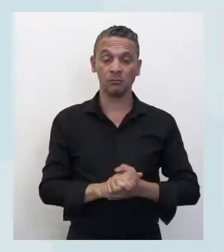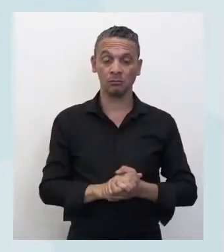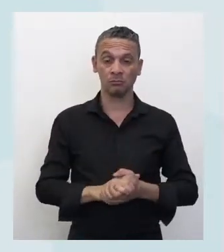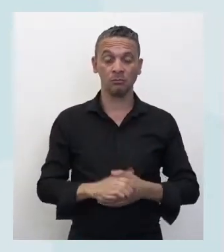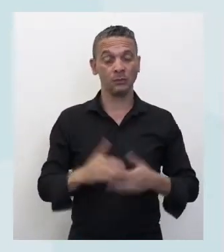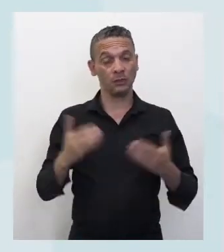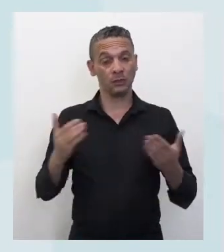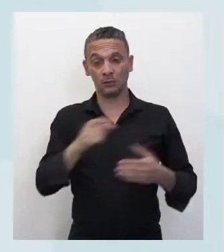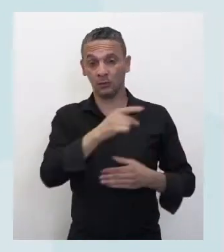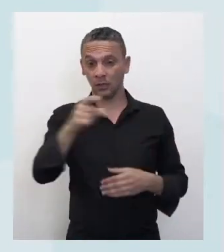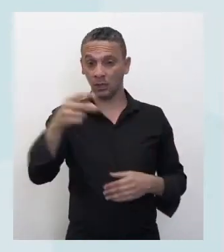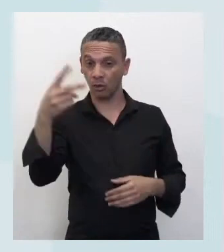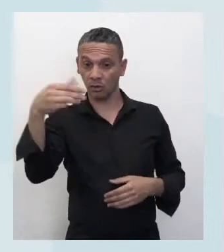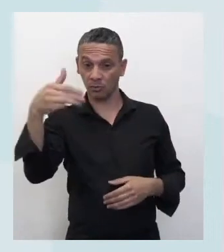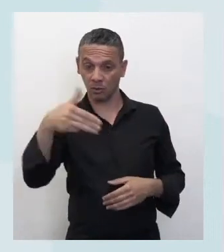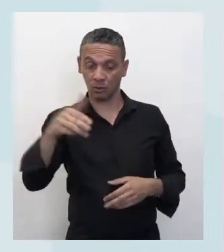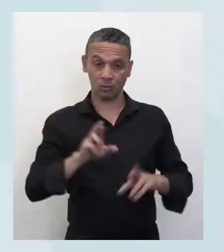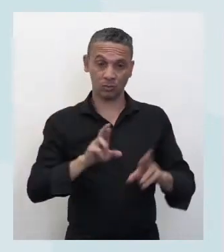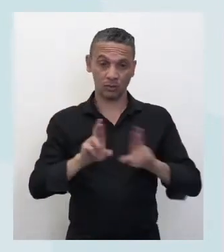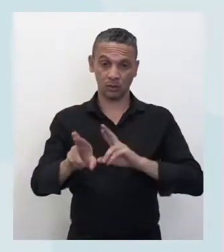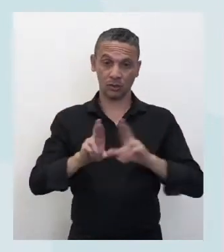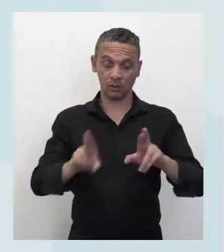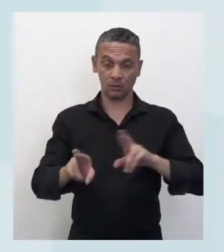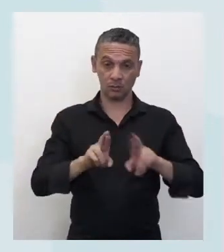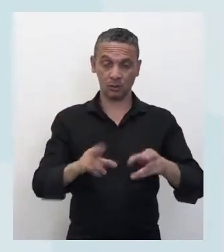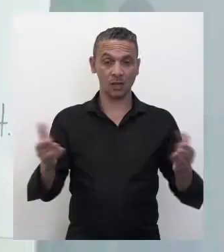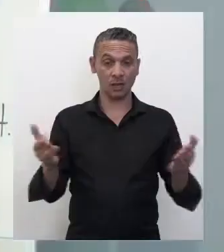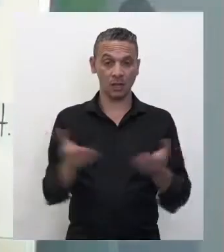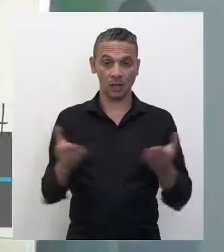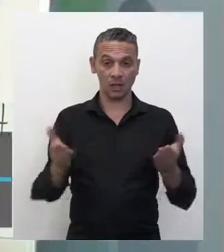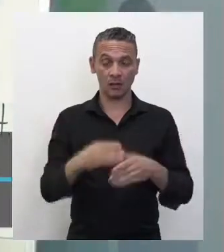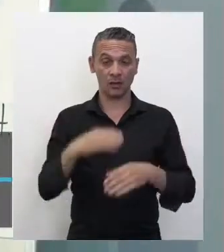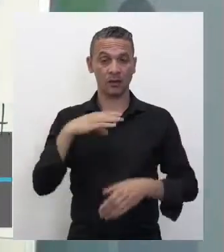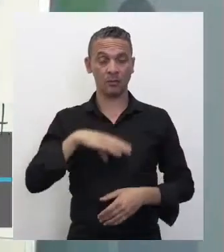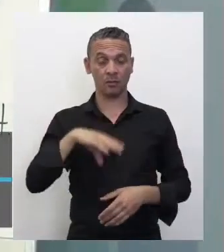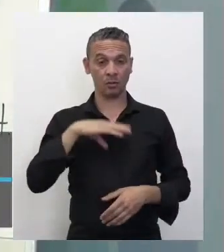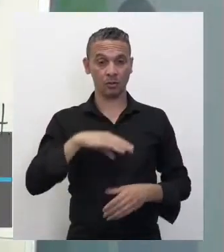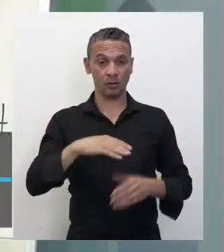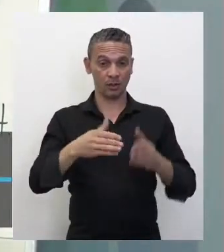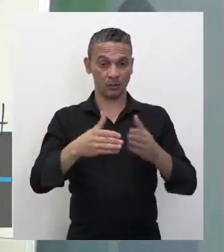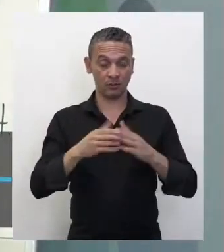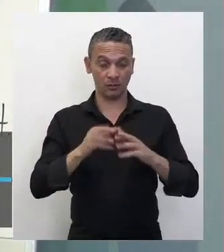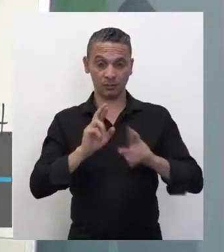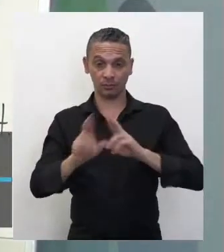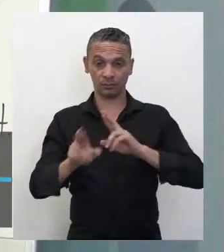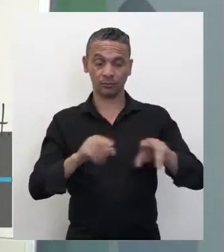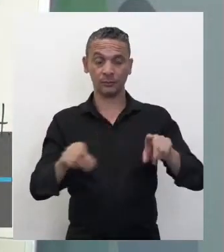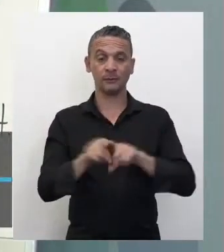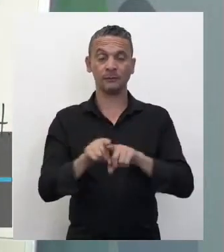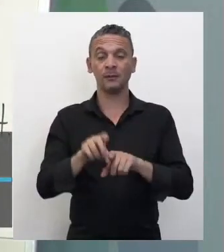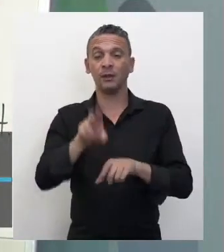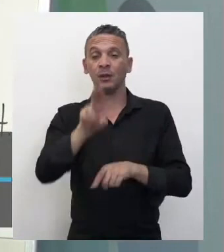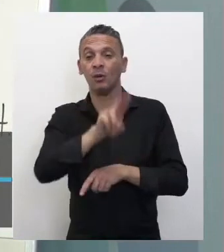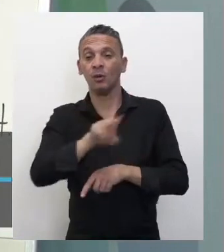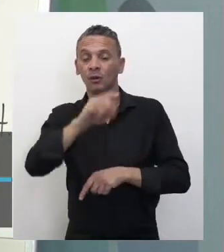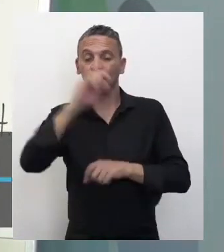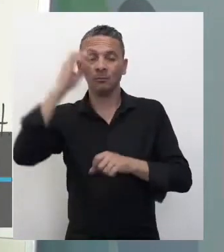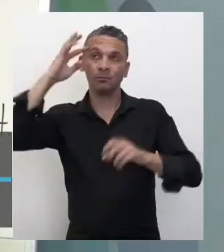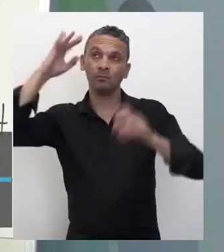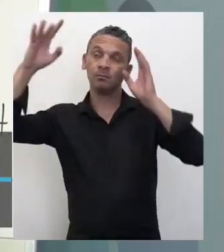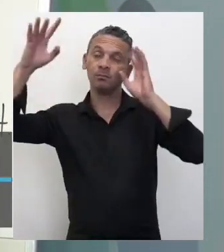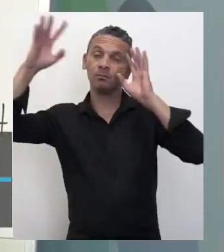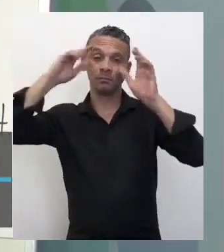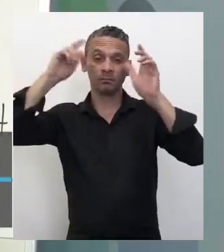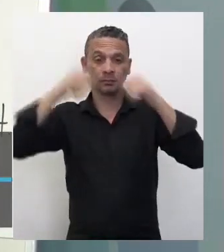Então, 2 minutos no chat. É para responder agora em português, não precisa ser em inglês. Usem aí os argumentos que vocês